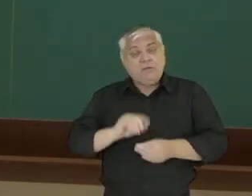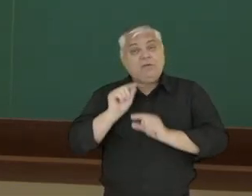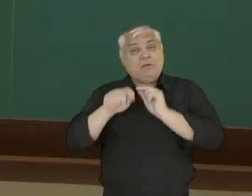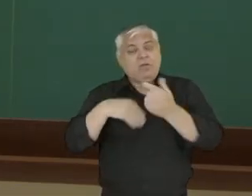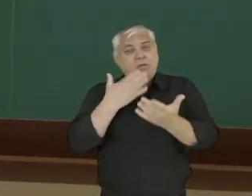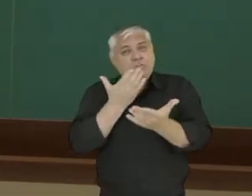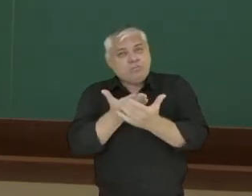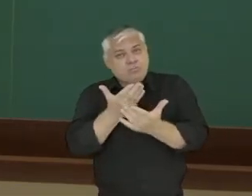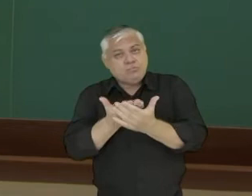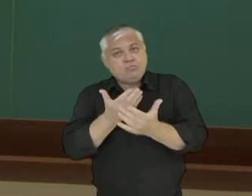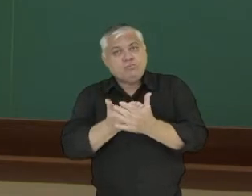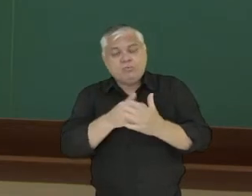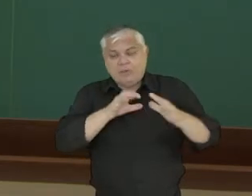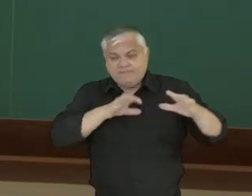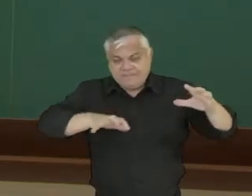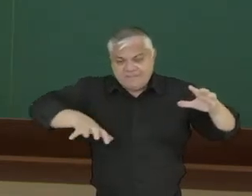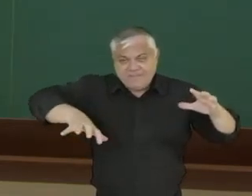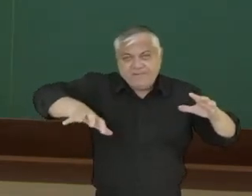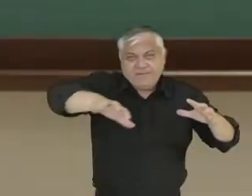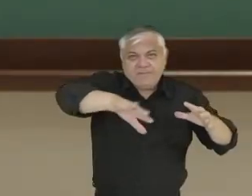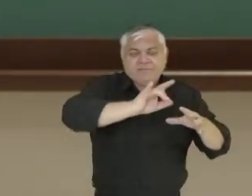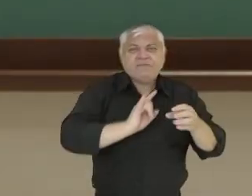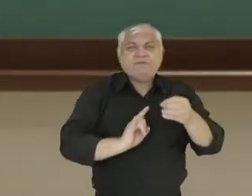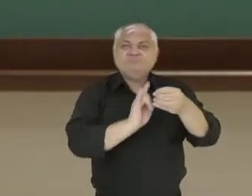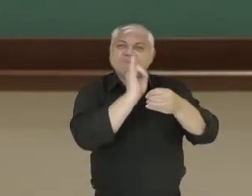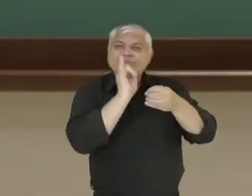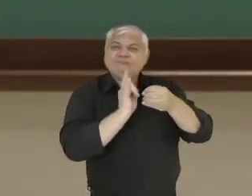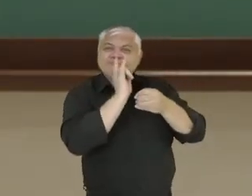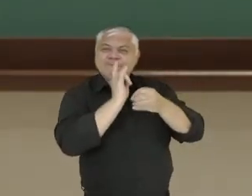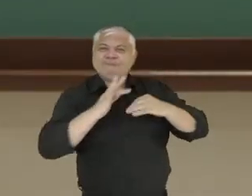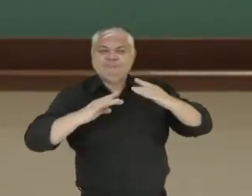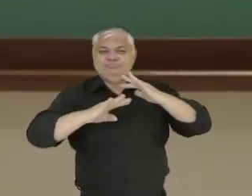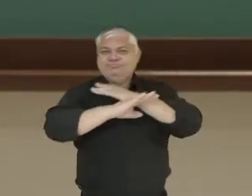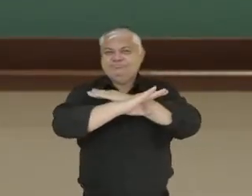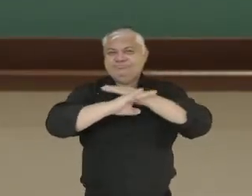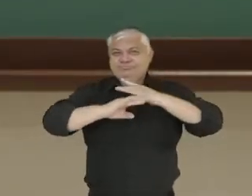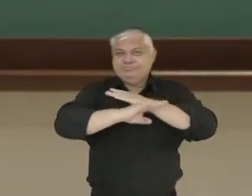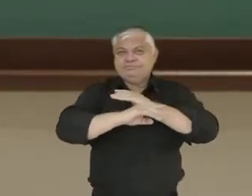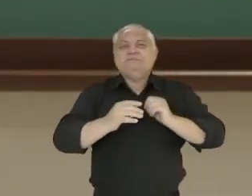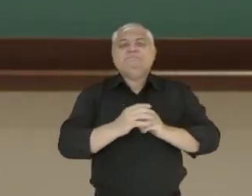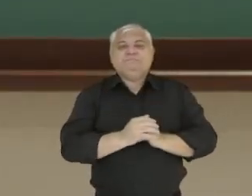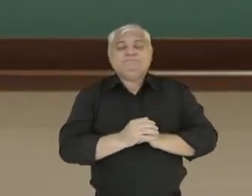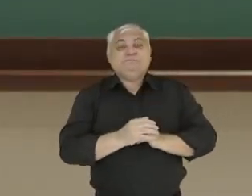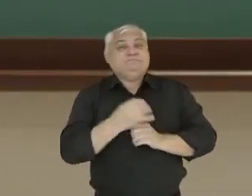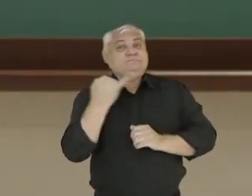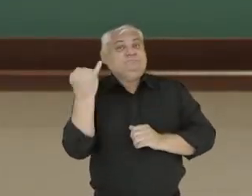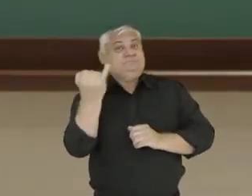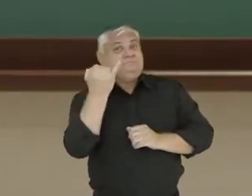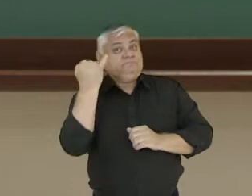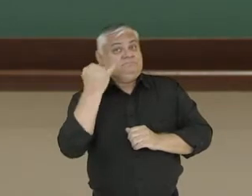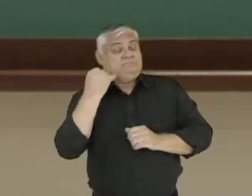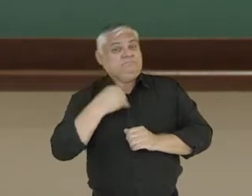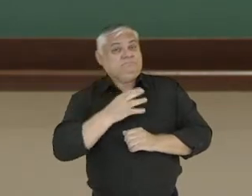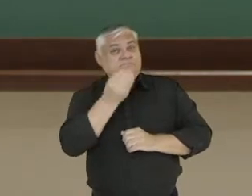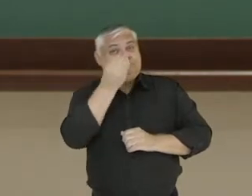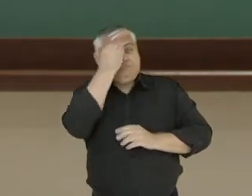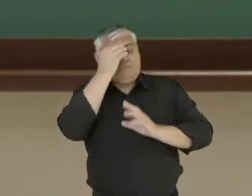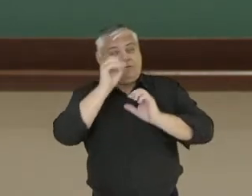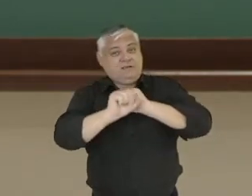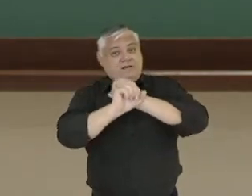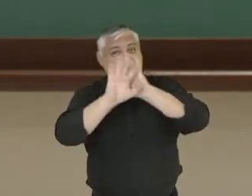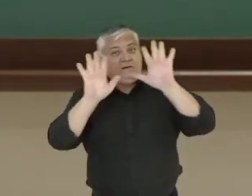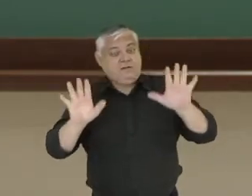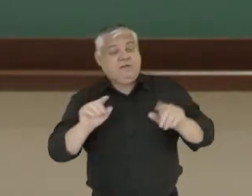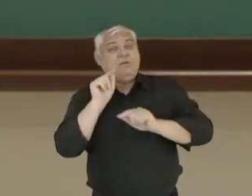estudo dos espaços urbanos? E a partir dessas reflexões, é importante que a gente tenha claro que o